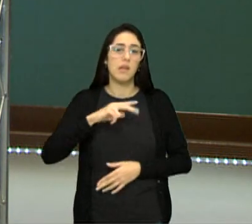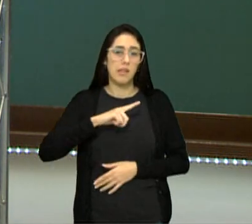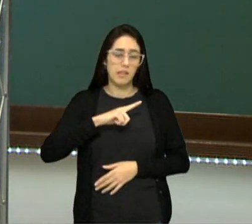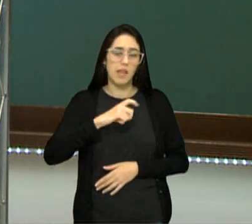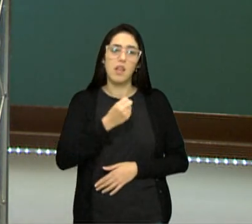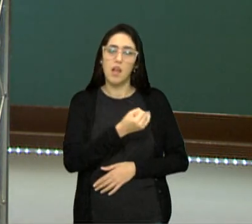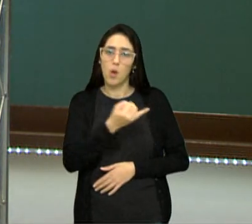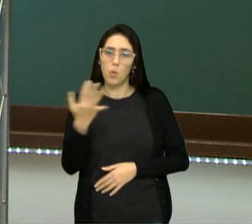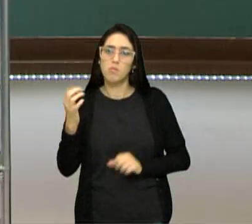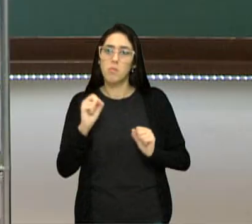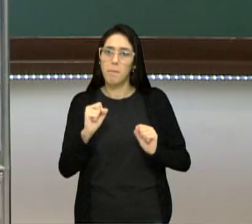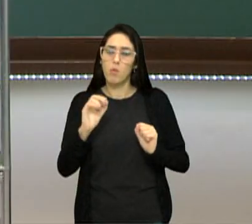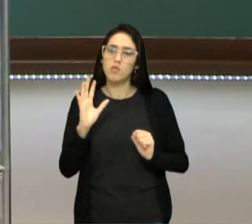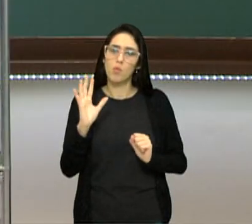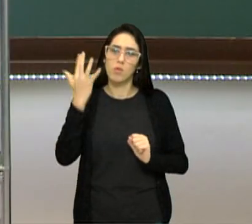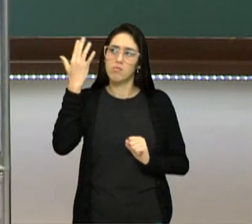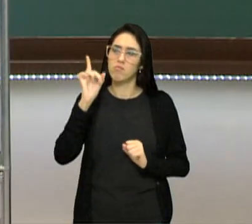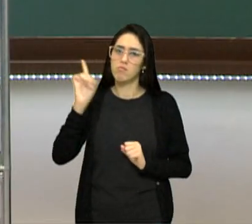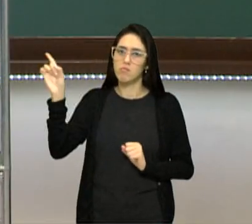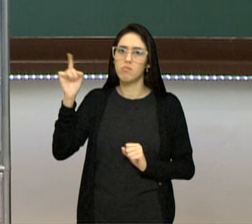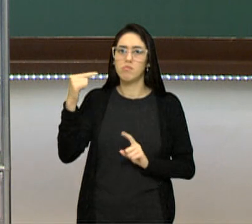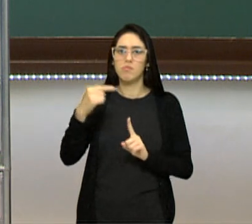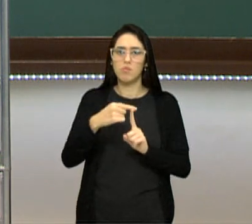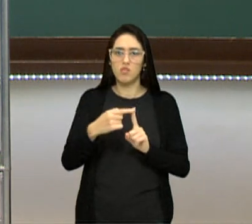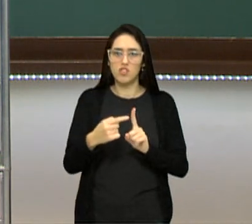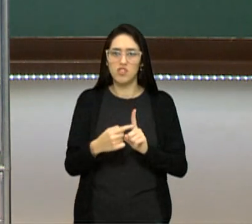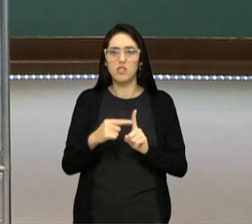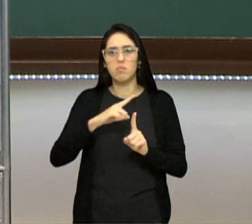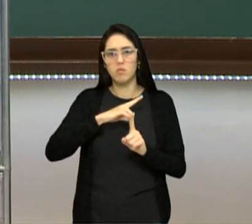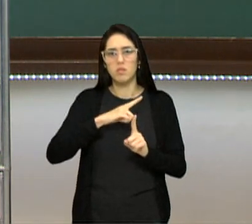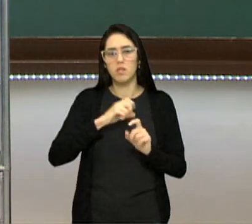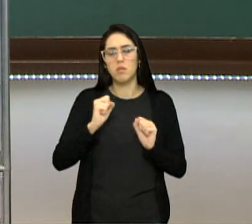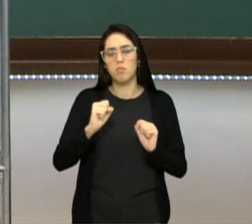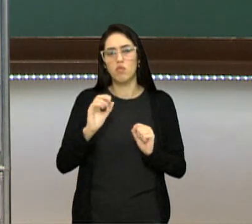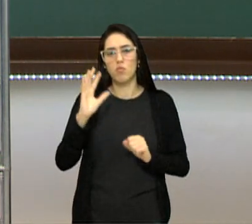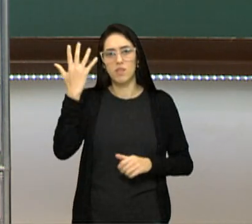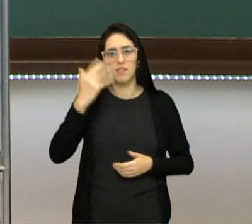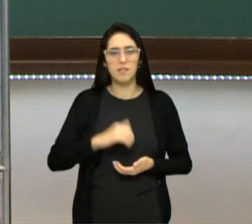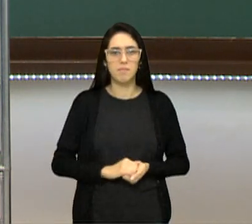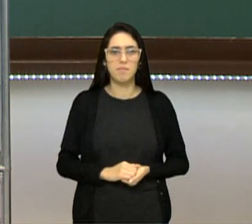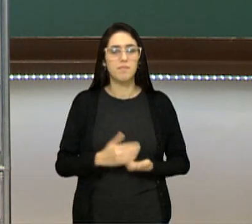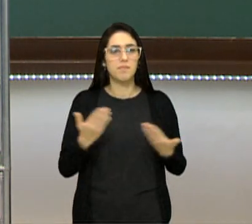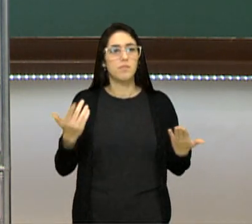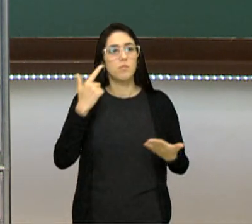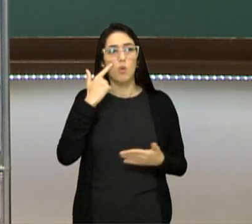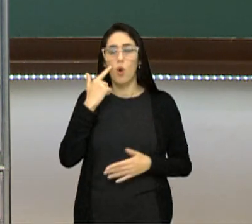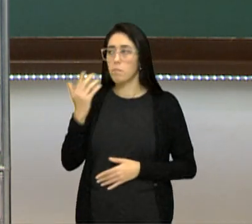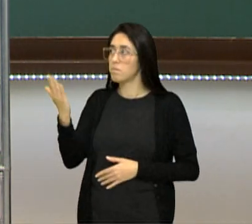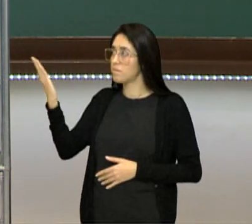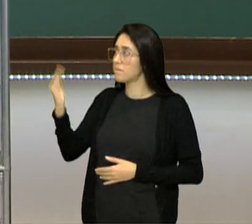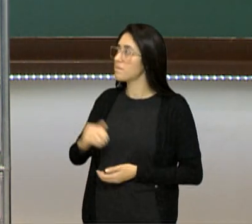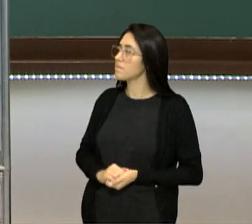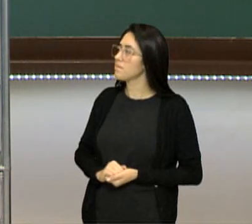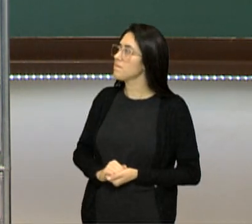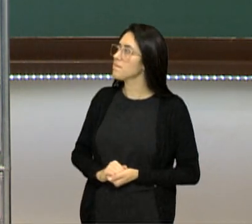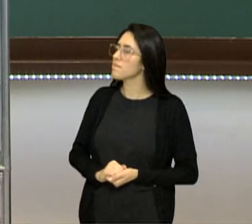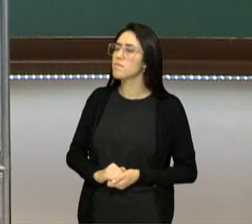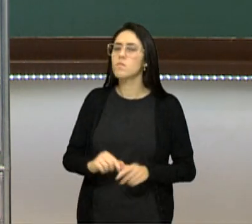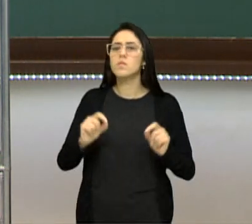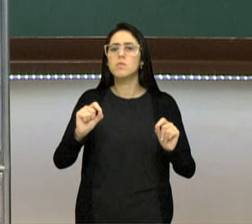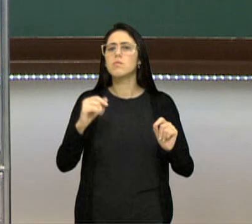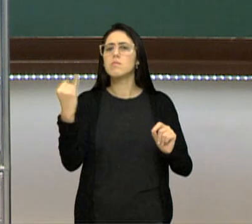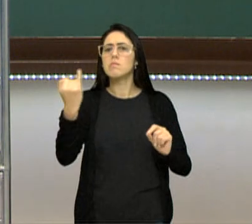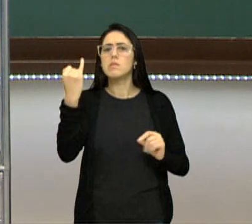acontecer durante esses tipos, esses fenômenos ali. Então se liga nessa, gente. Qual é a importância da